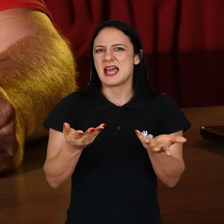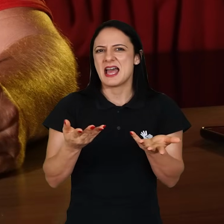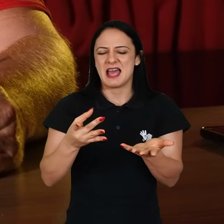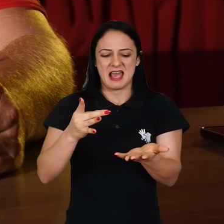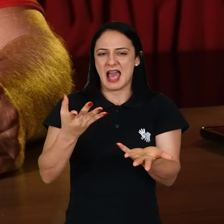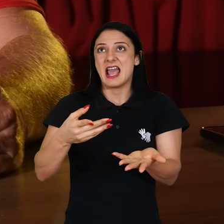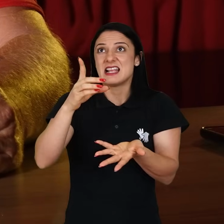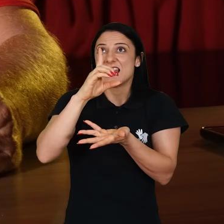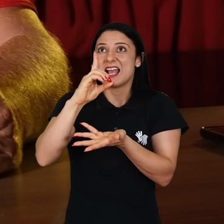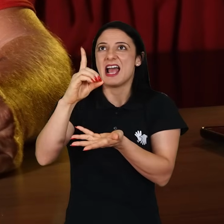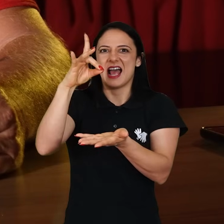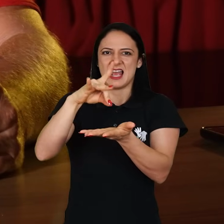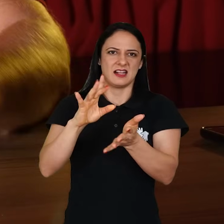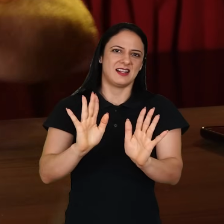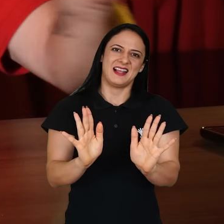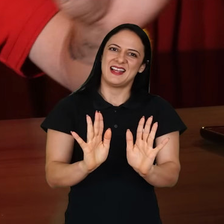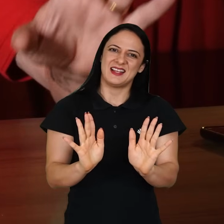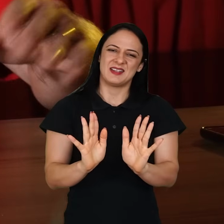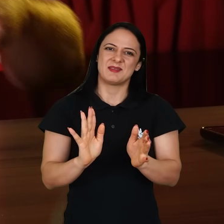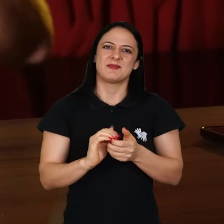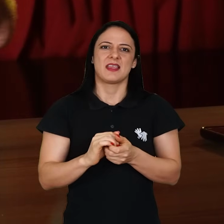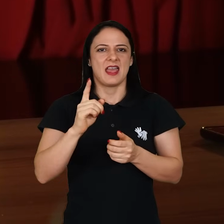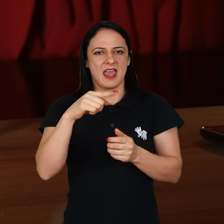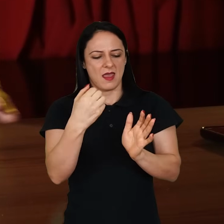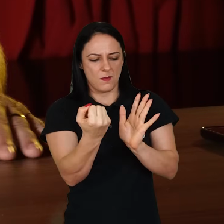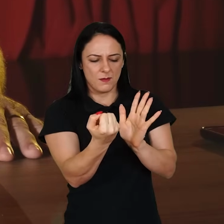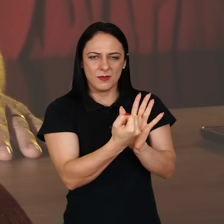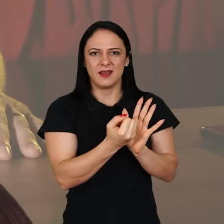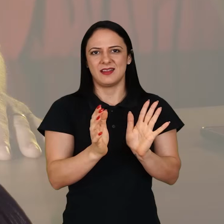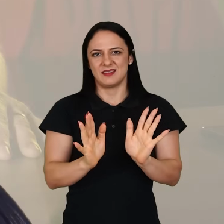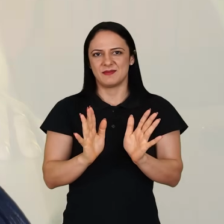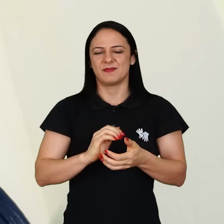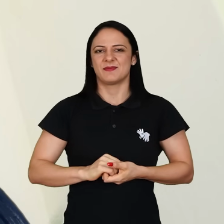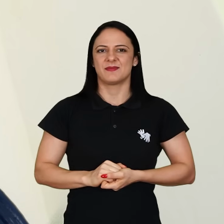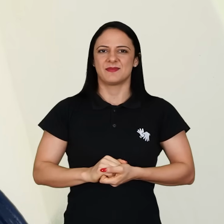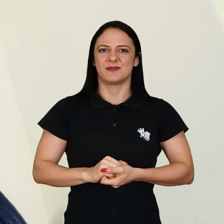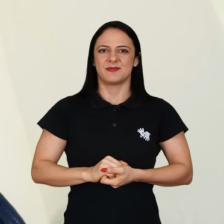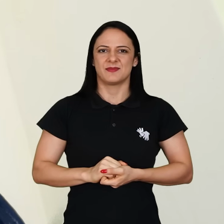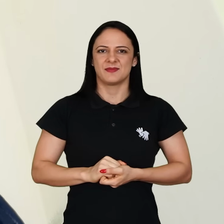a própria divindade, é, não é. Ele é um símbolo, né?